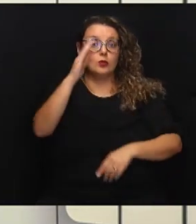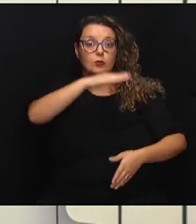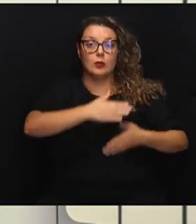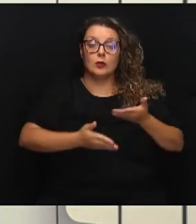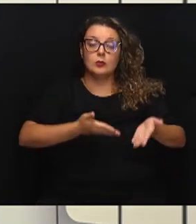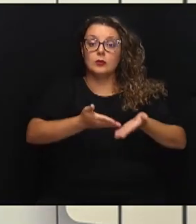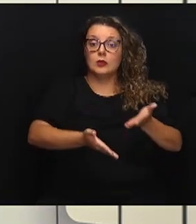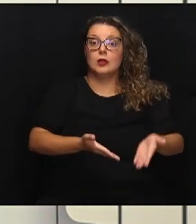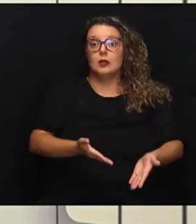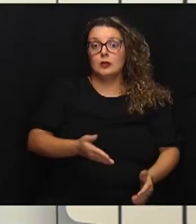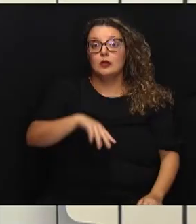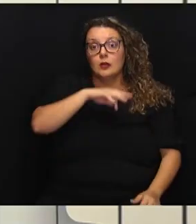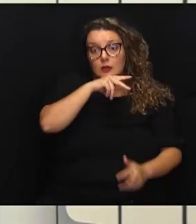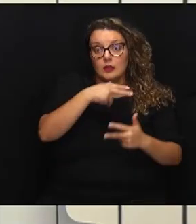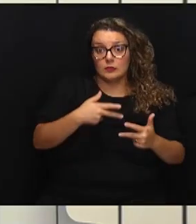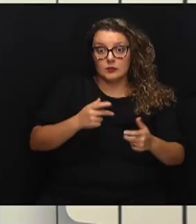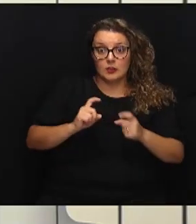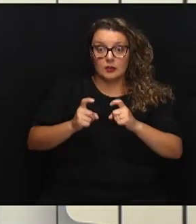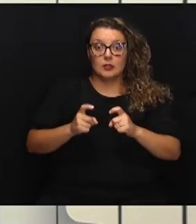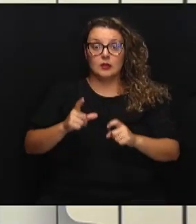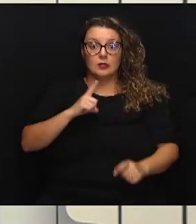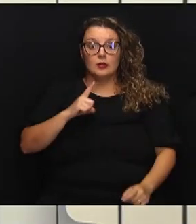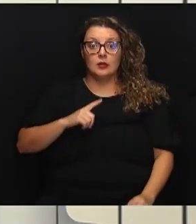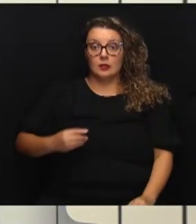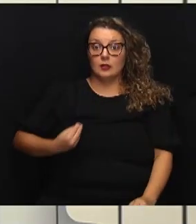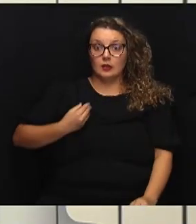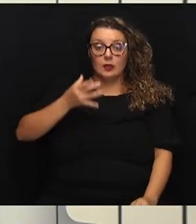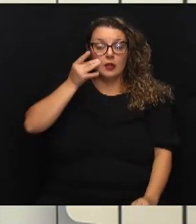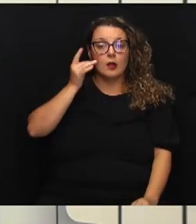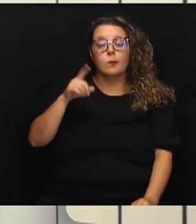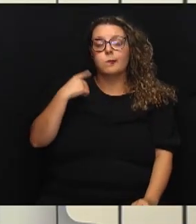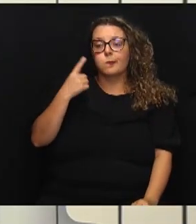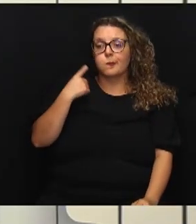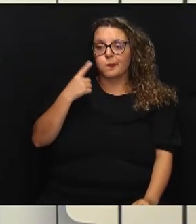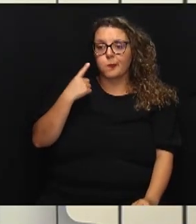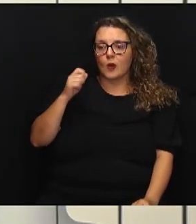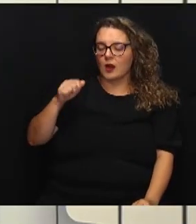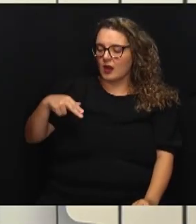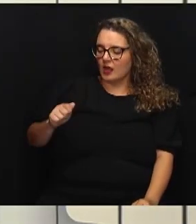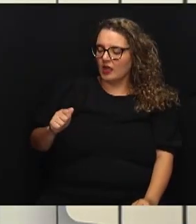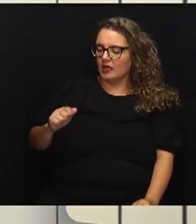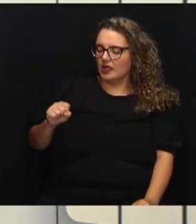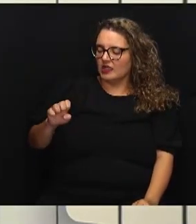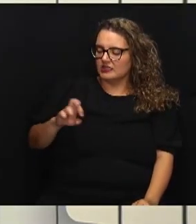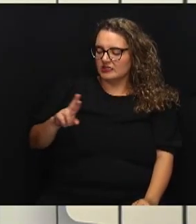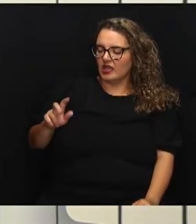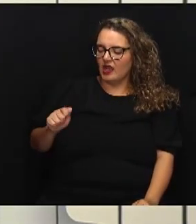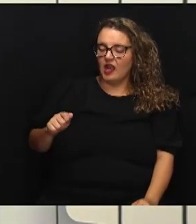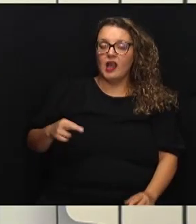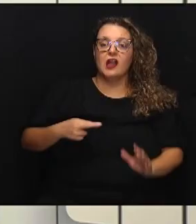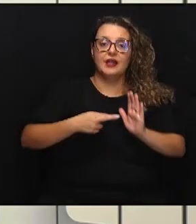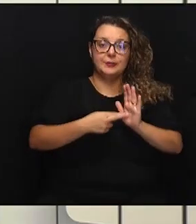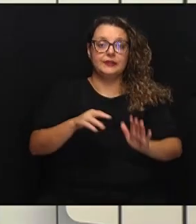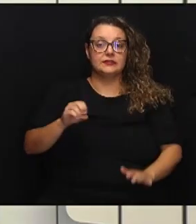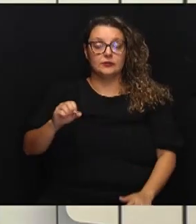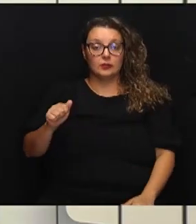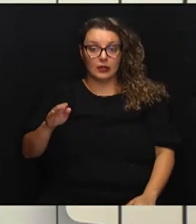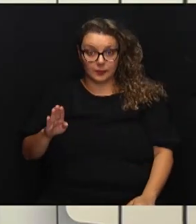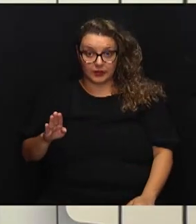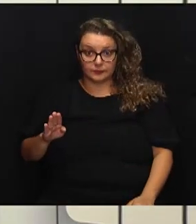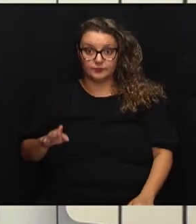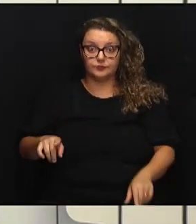aos animais. A reunião contou com a presença da advogada, a Ana Serra, representando a OAB, e